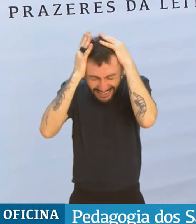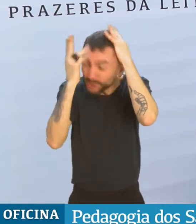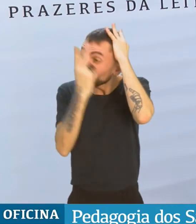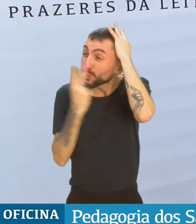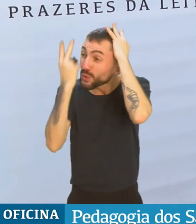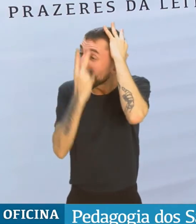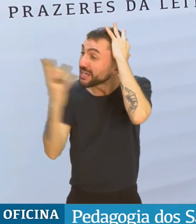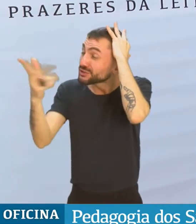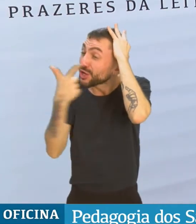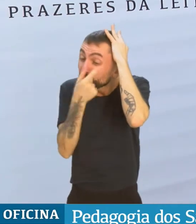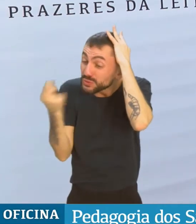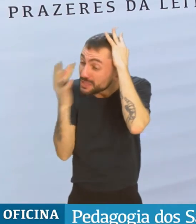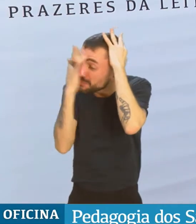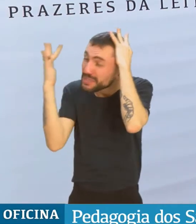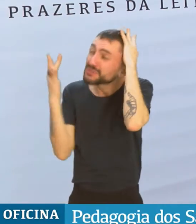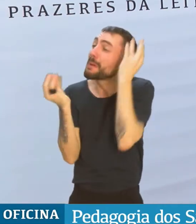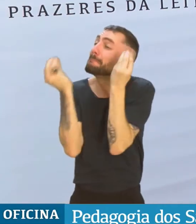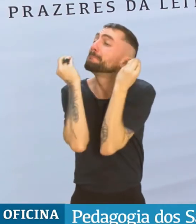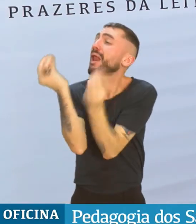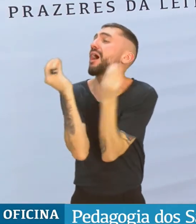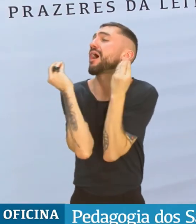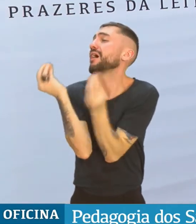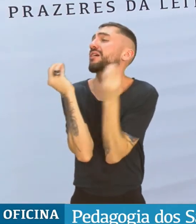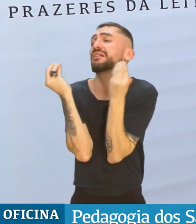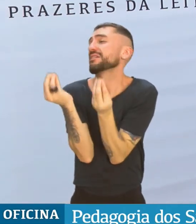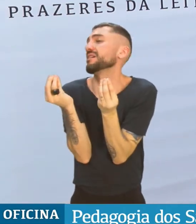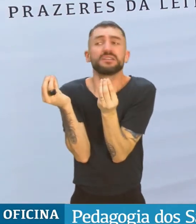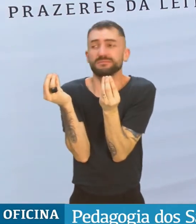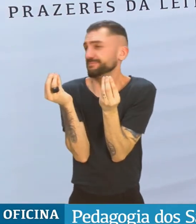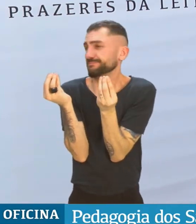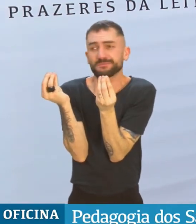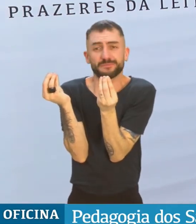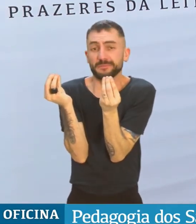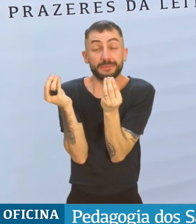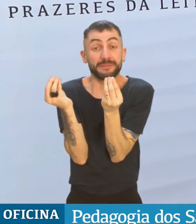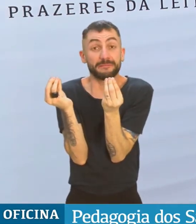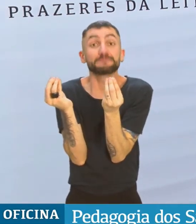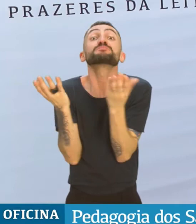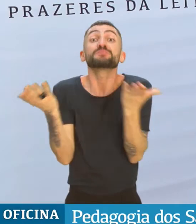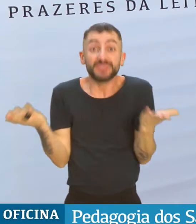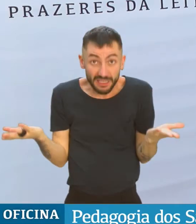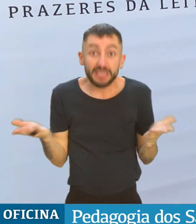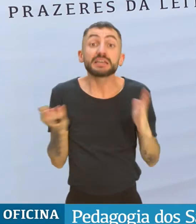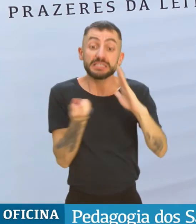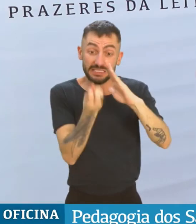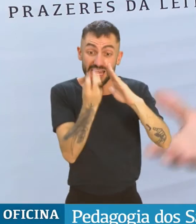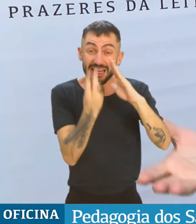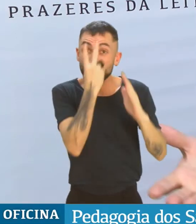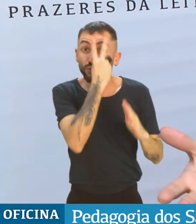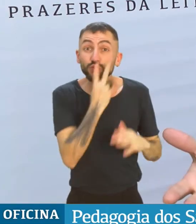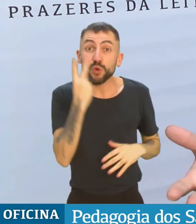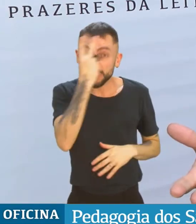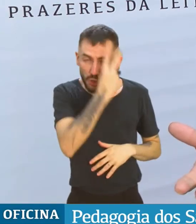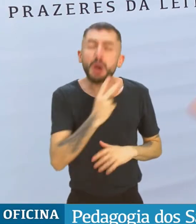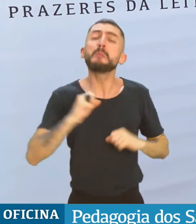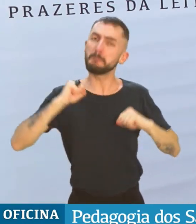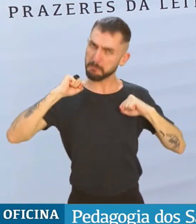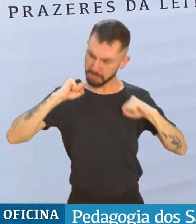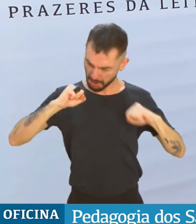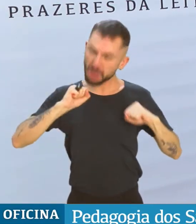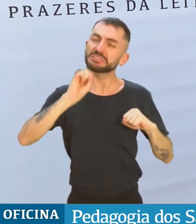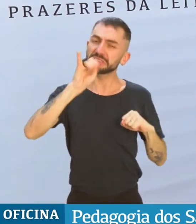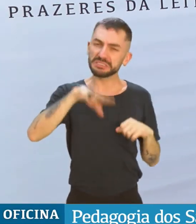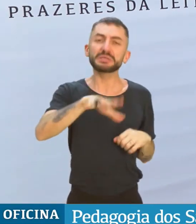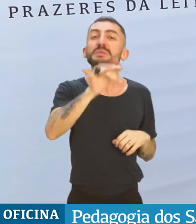não! Por que você fez isso? Né? Porque dá para fazer um sarau de 2 horas? É claro que dá.